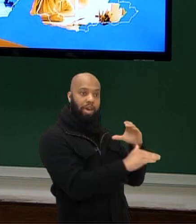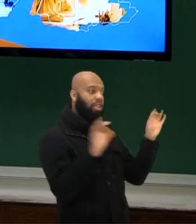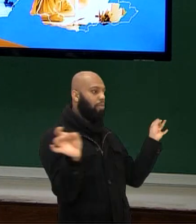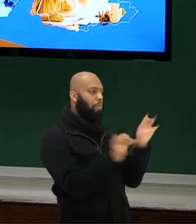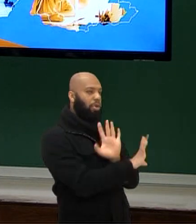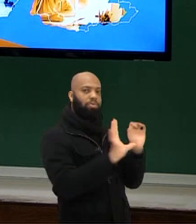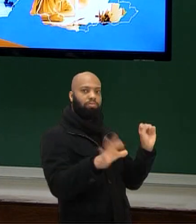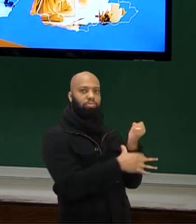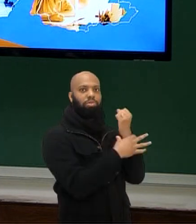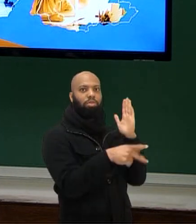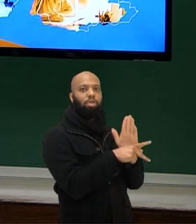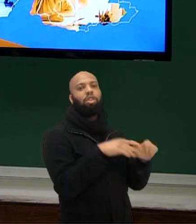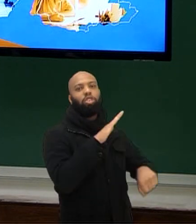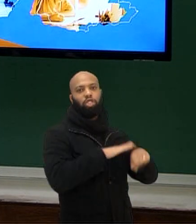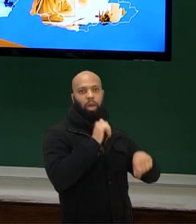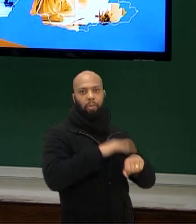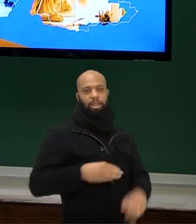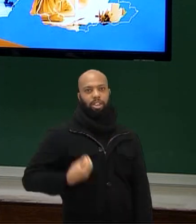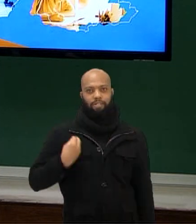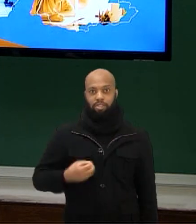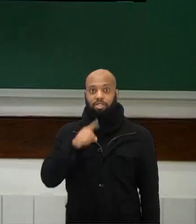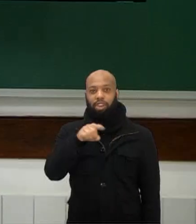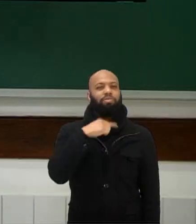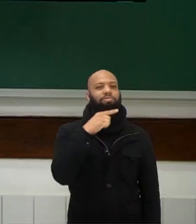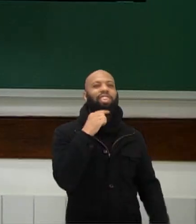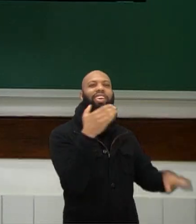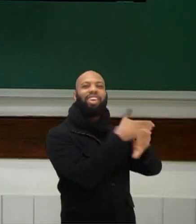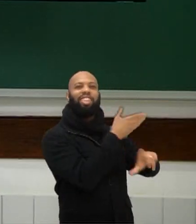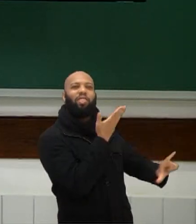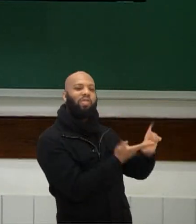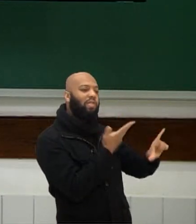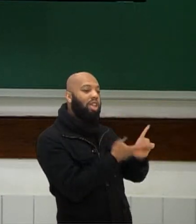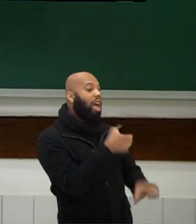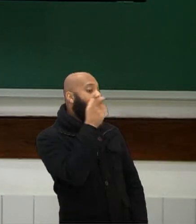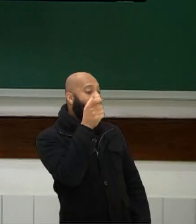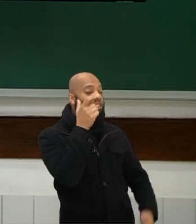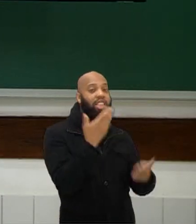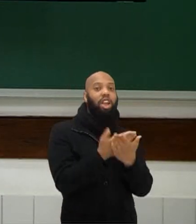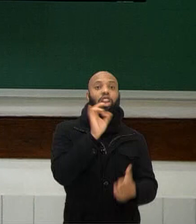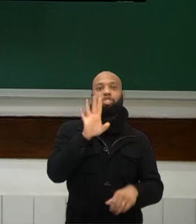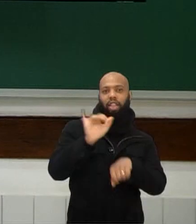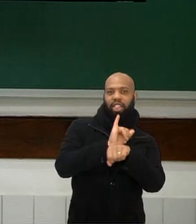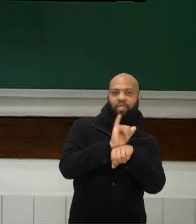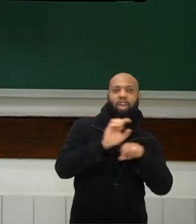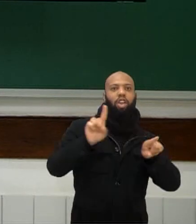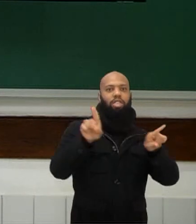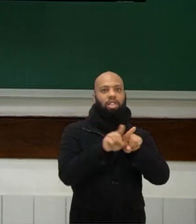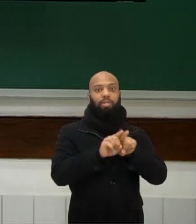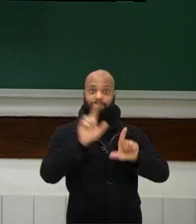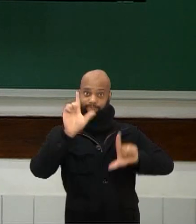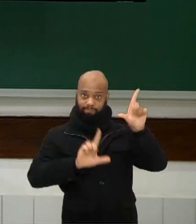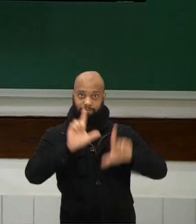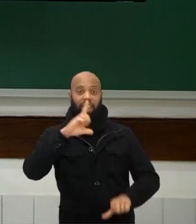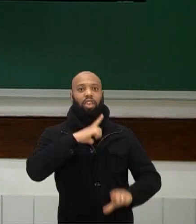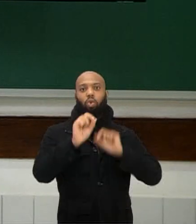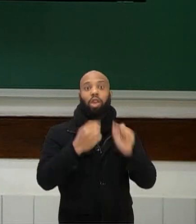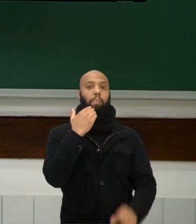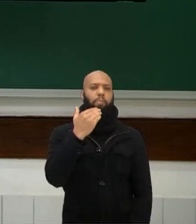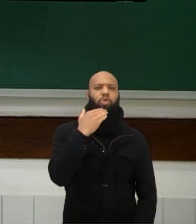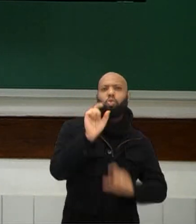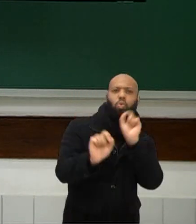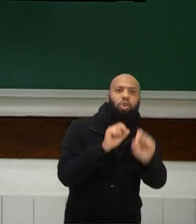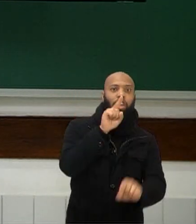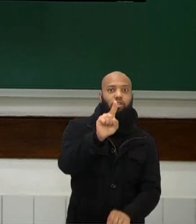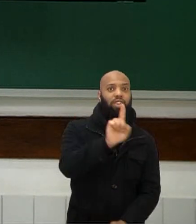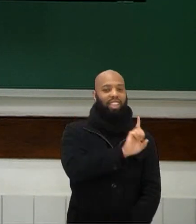sua presença. Mas se você não tem acesso ao Class, está assistindo às nossas aulas pelo YouTube ou pela TV, tenho aquele pedido para te